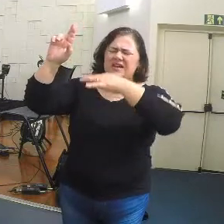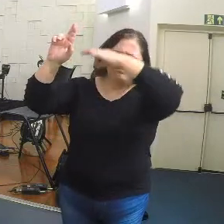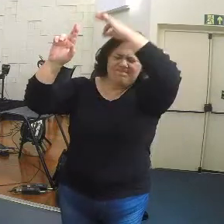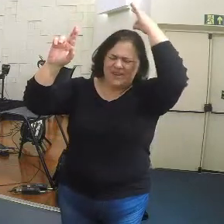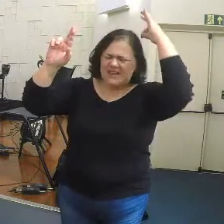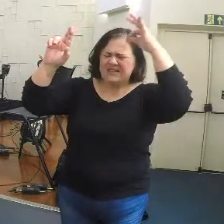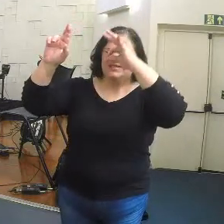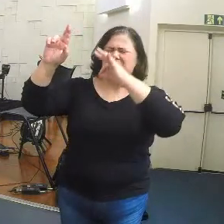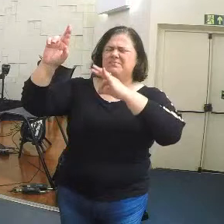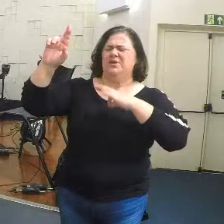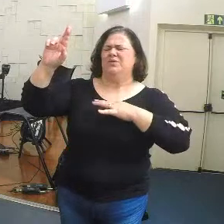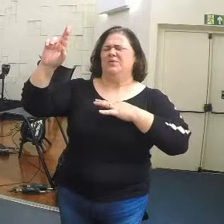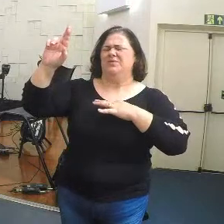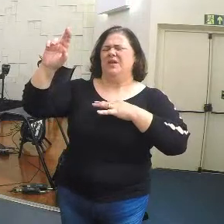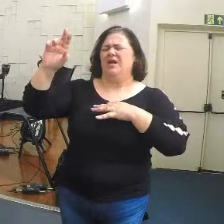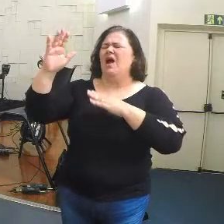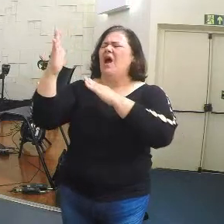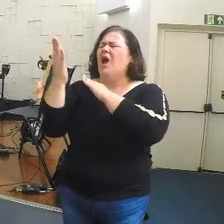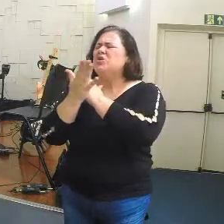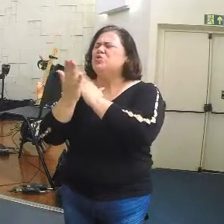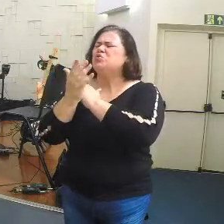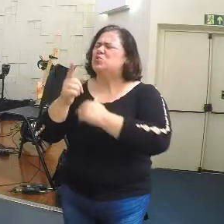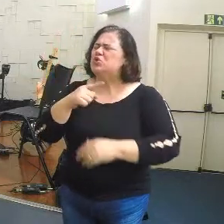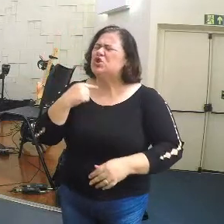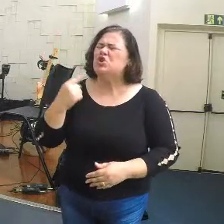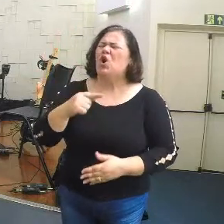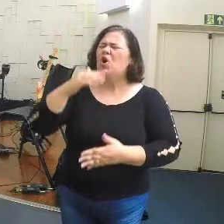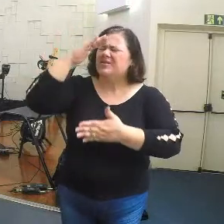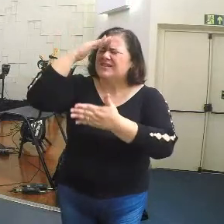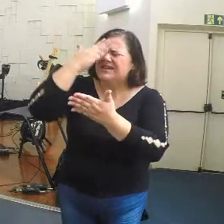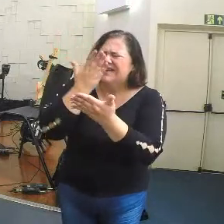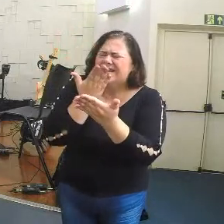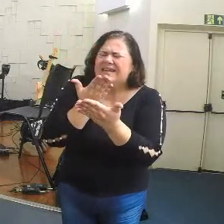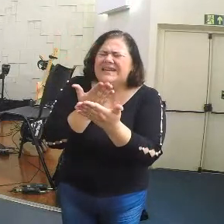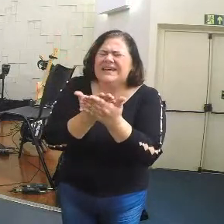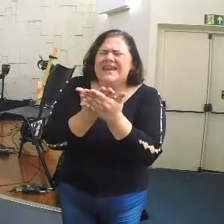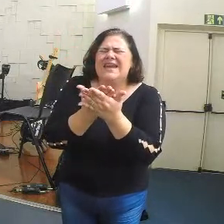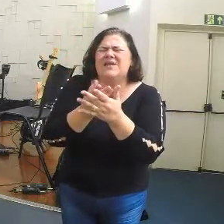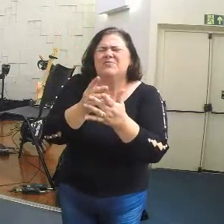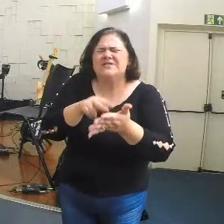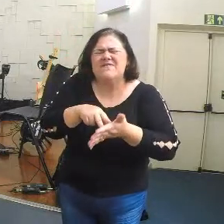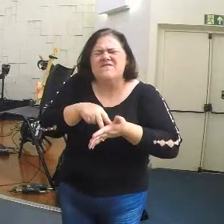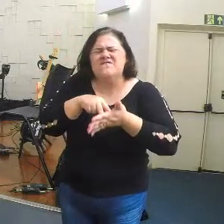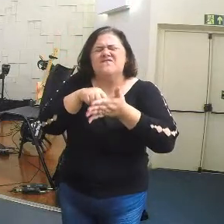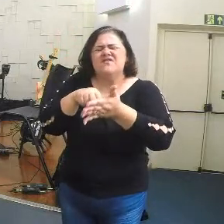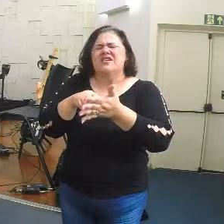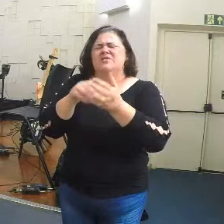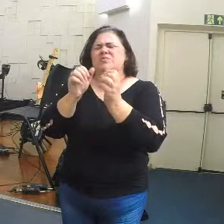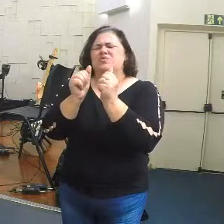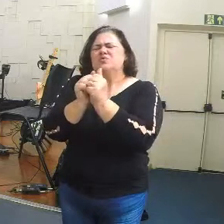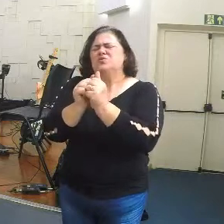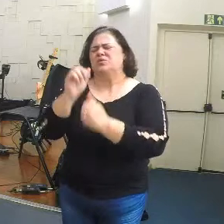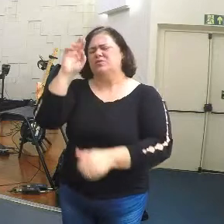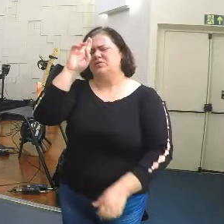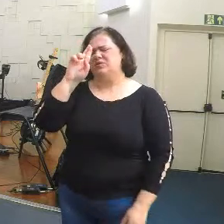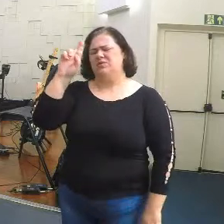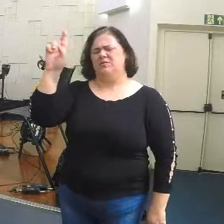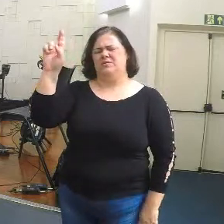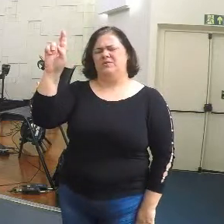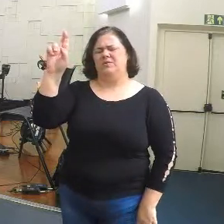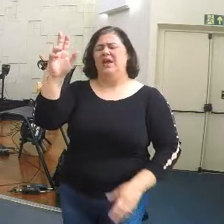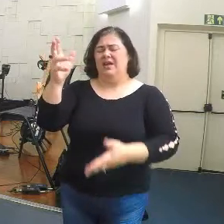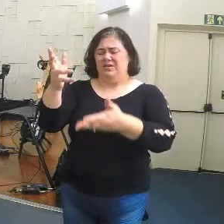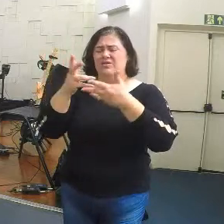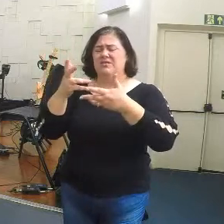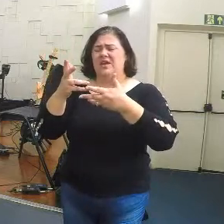Nos ajuda a crer, Senhor, aumenta a nossa fé. Nos dá a graça, ó Deus, de fazer o bem